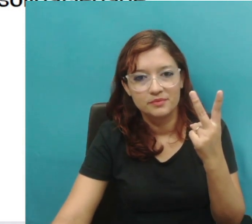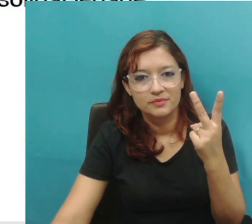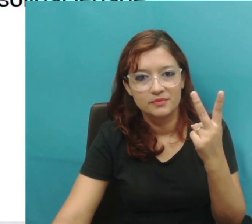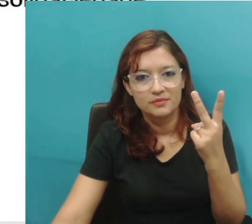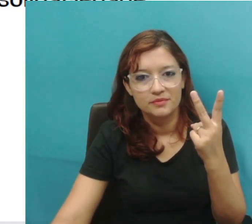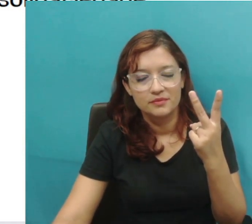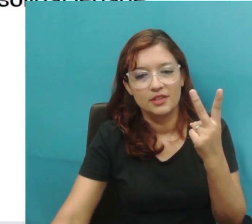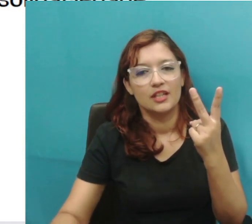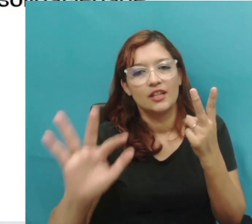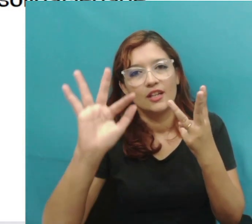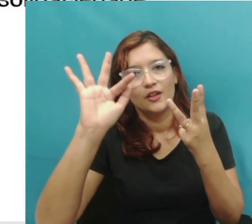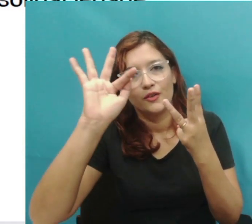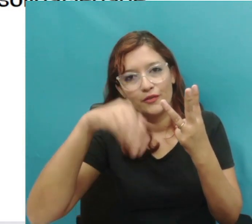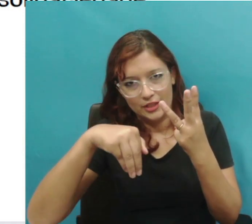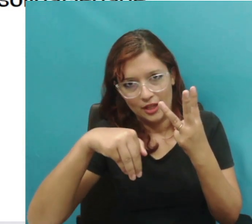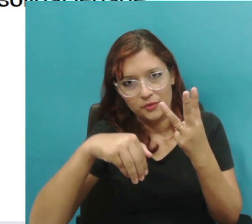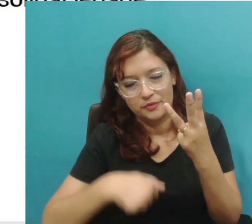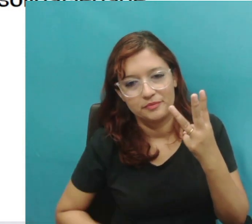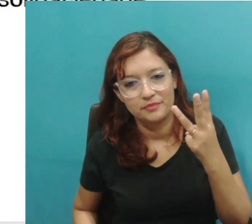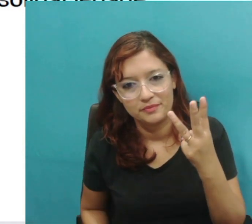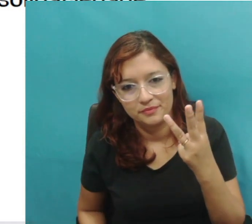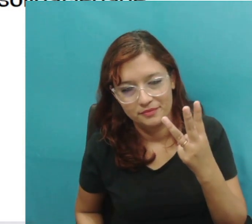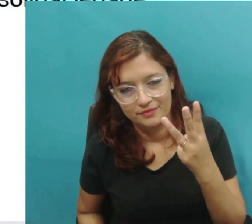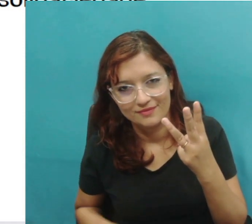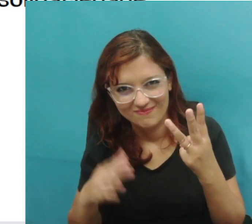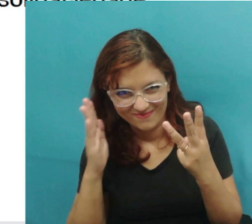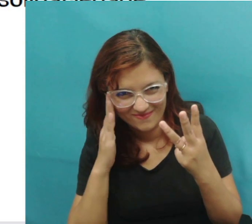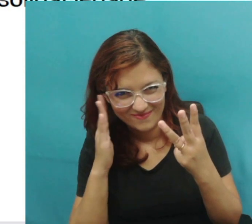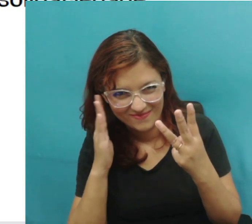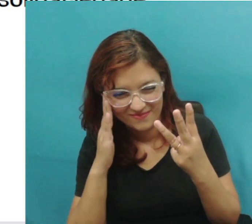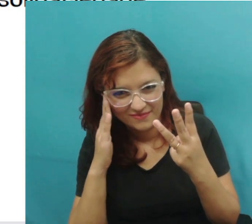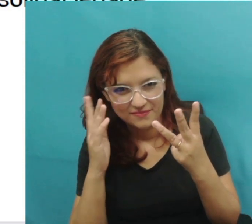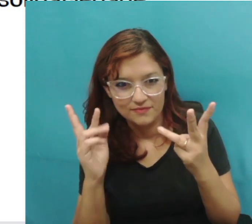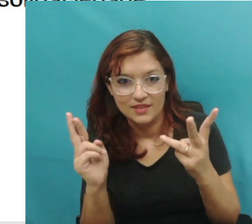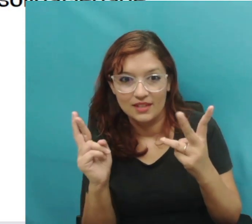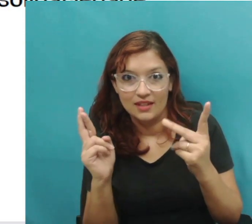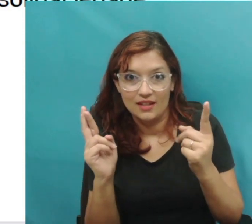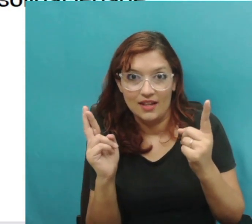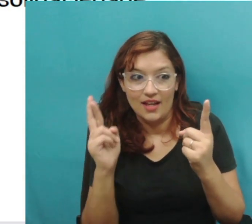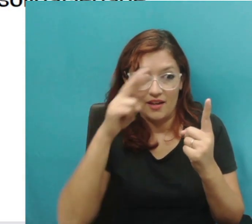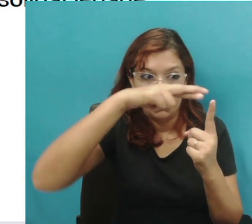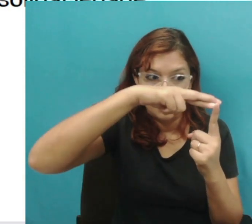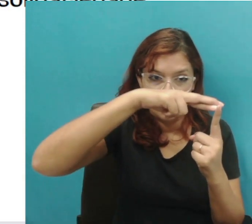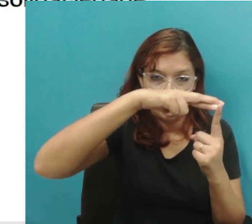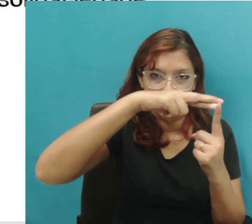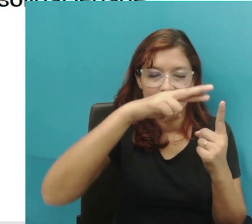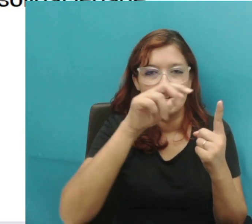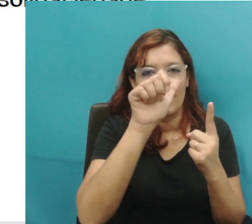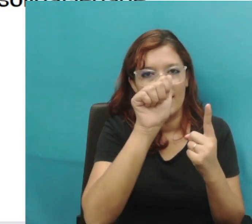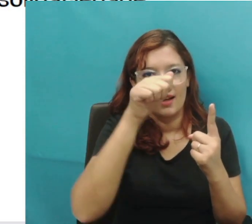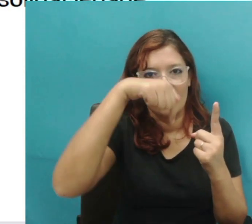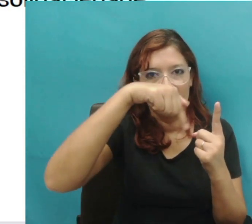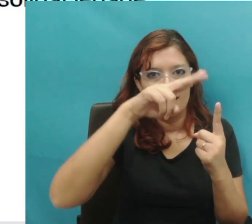O do meio, vou usar esse. E o último, vou usar esta.